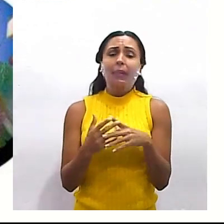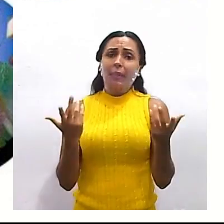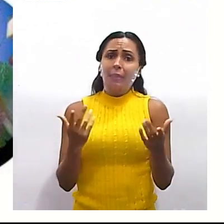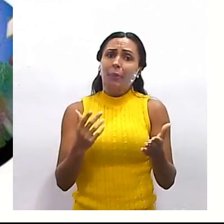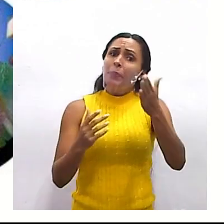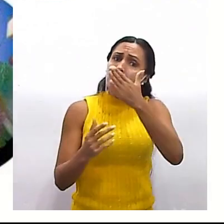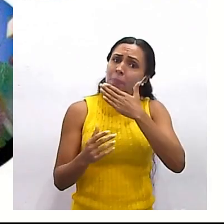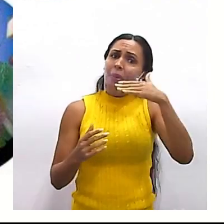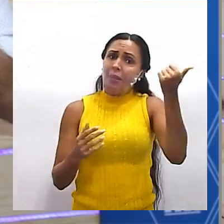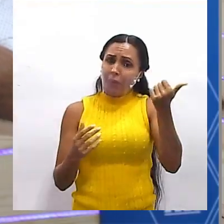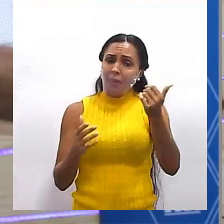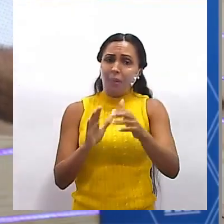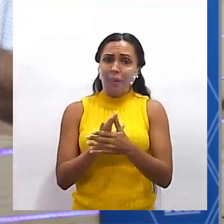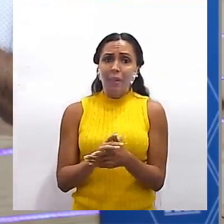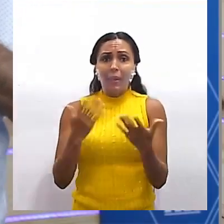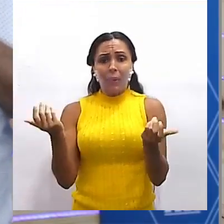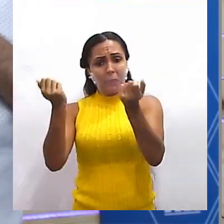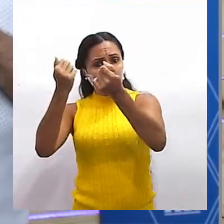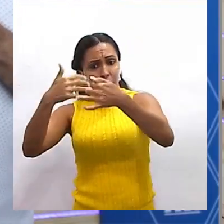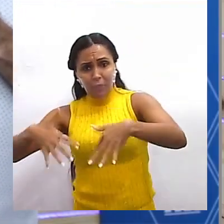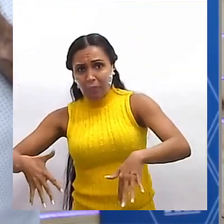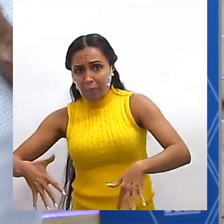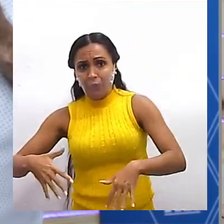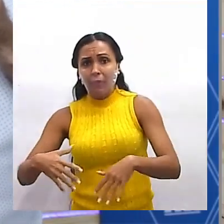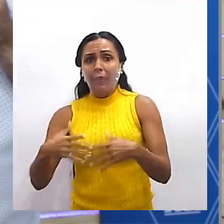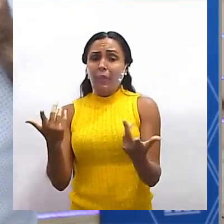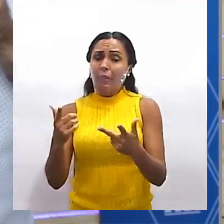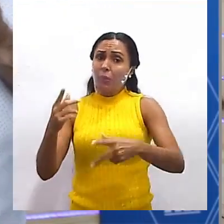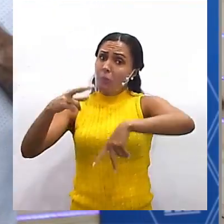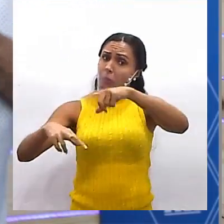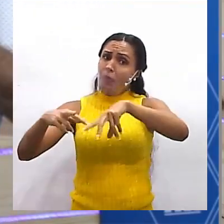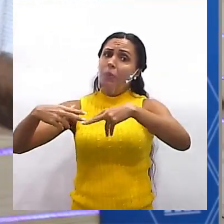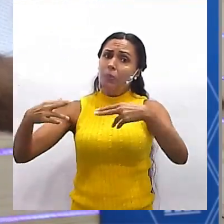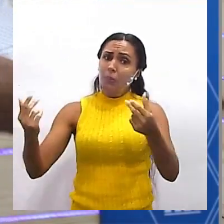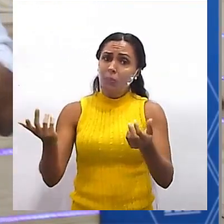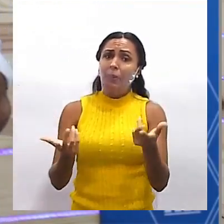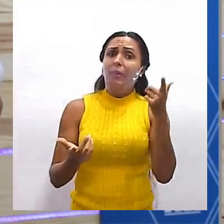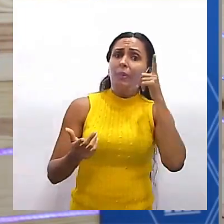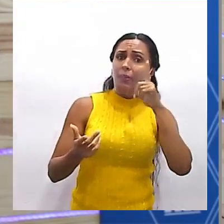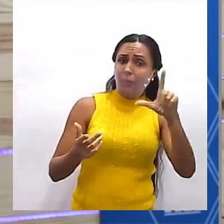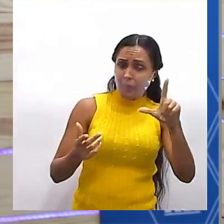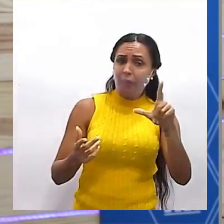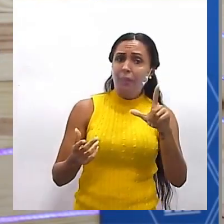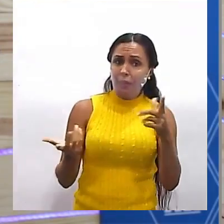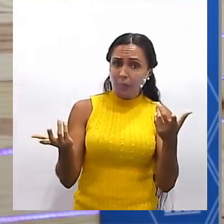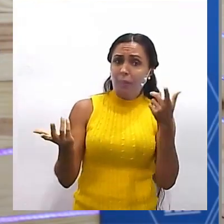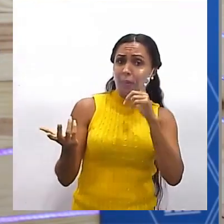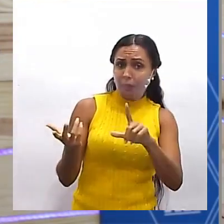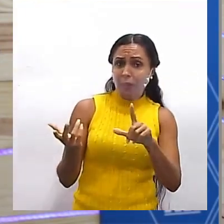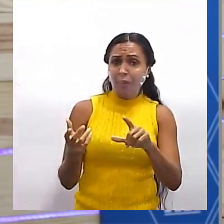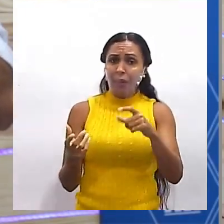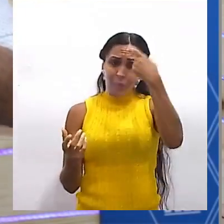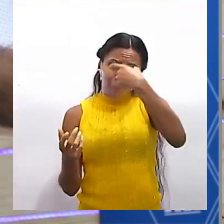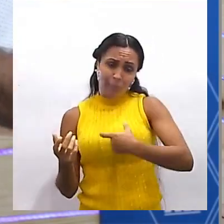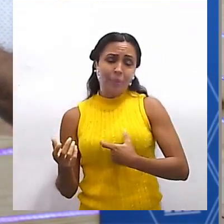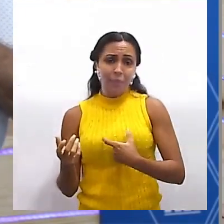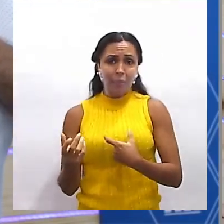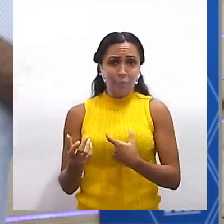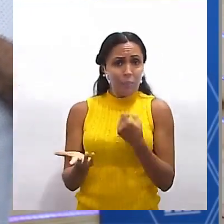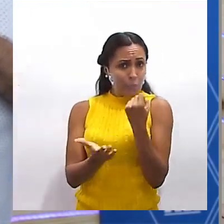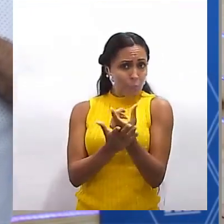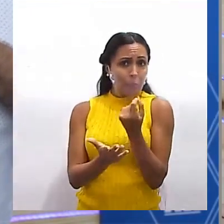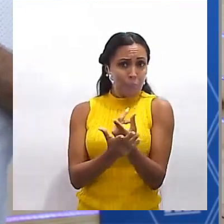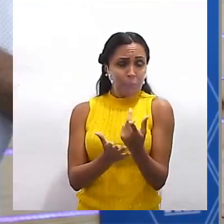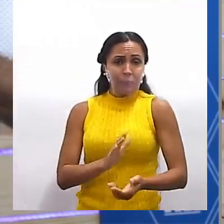motivo, alguma falha que veio do fornecedor, para que o cliente ele consiga ficar satisfeito, né? Roteirização e controle